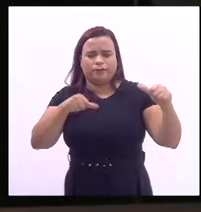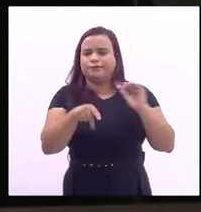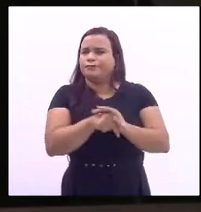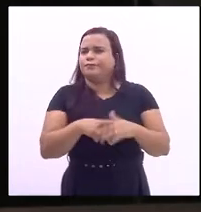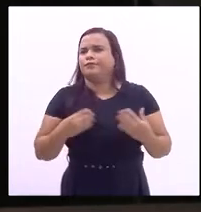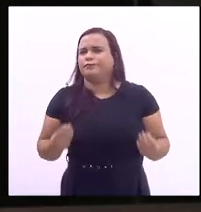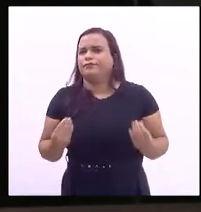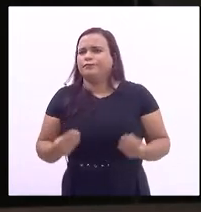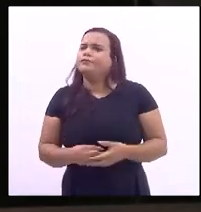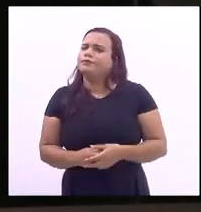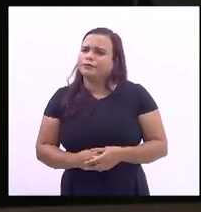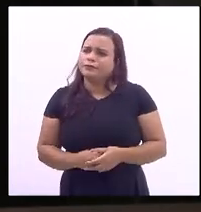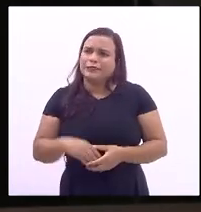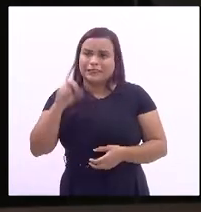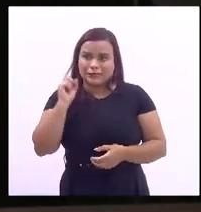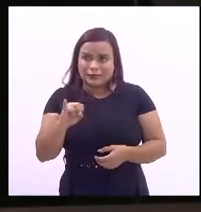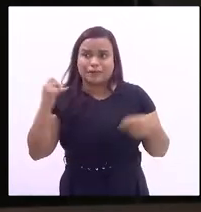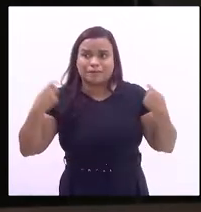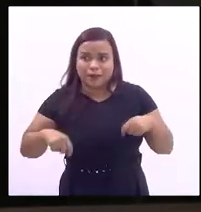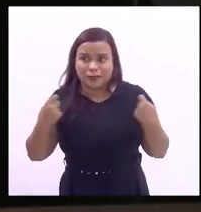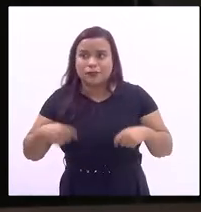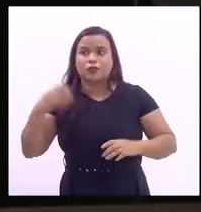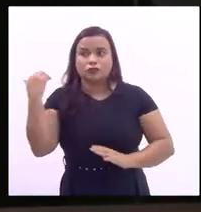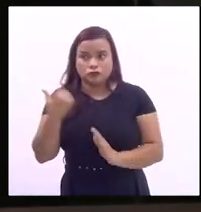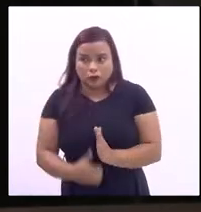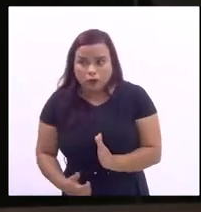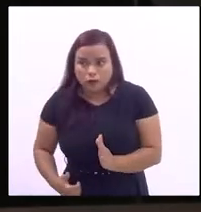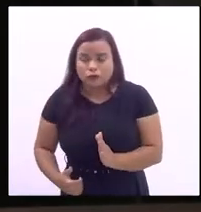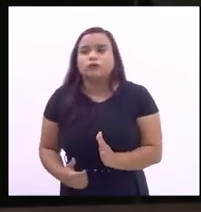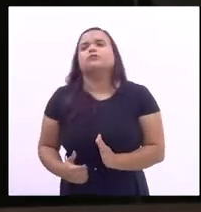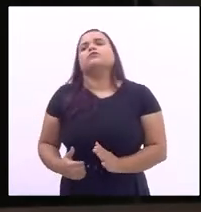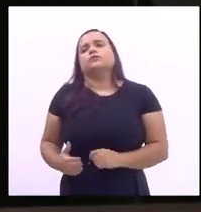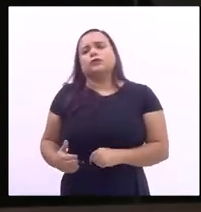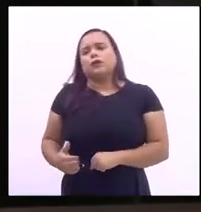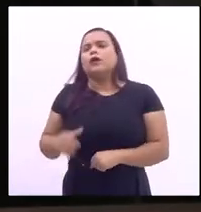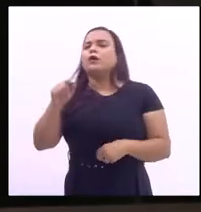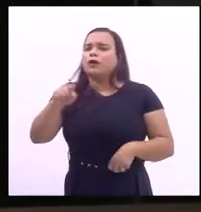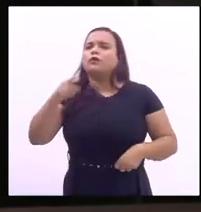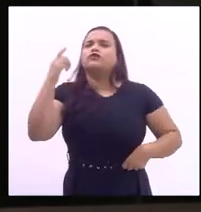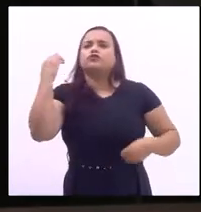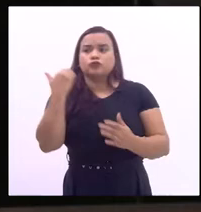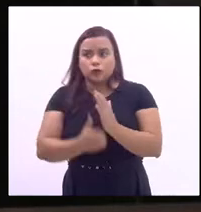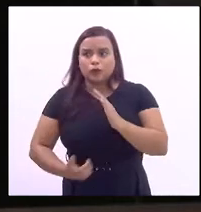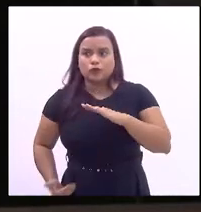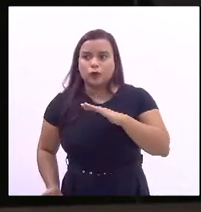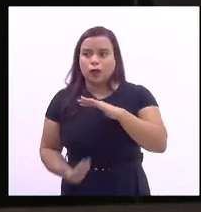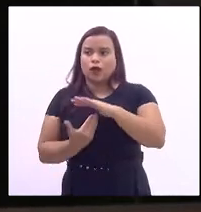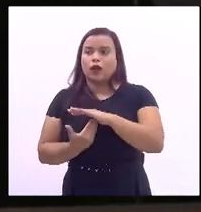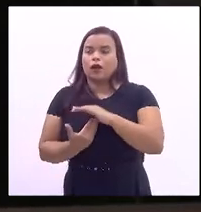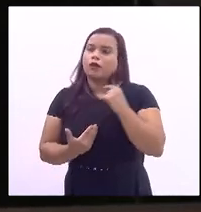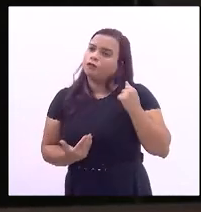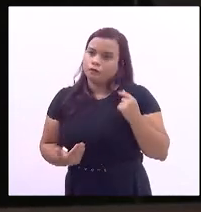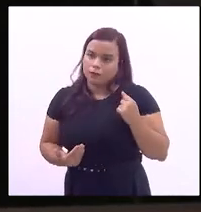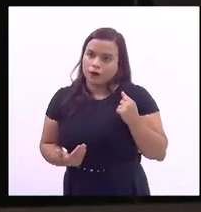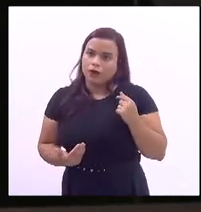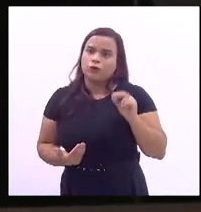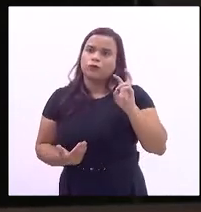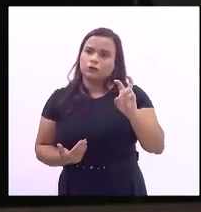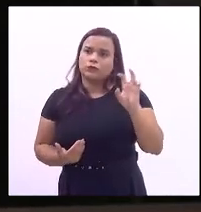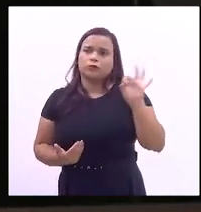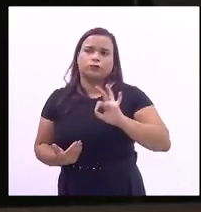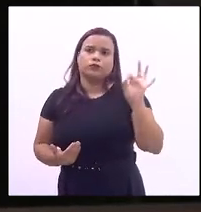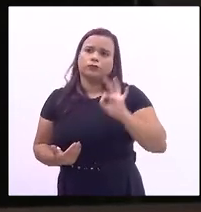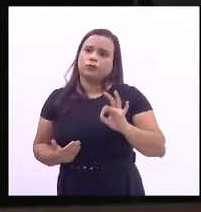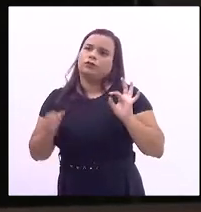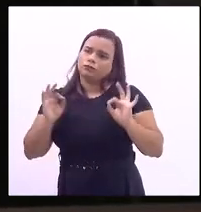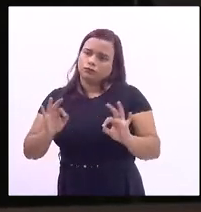e se houver necessidade de se desconto que esse desconto não ultrapasse o valor de cinco por